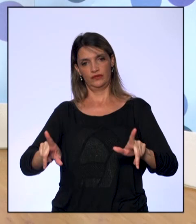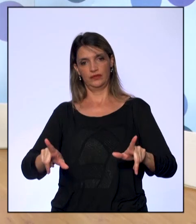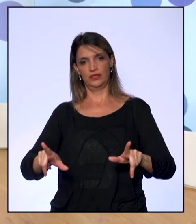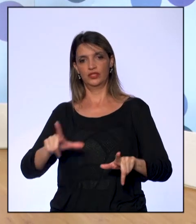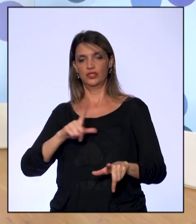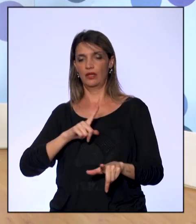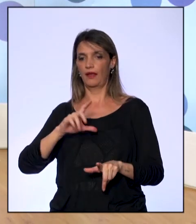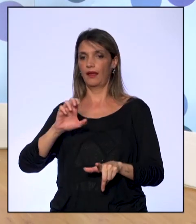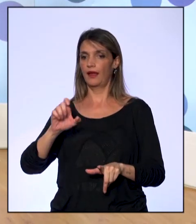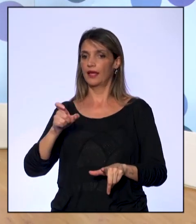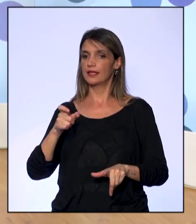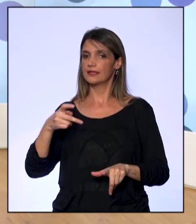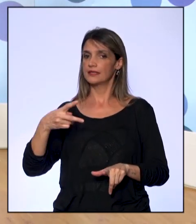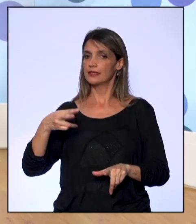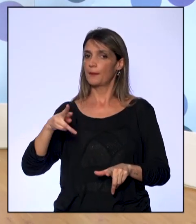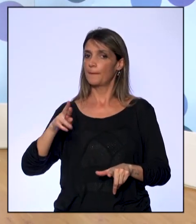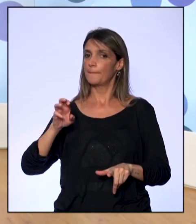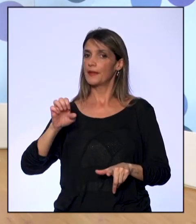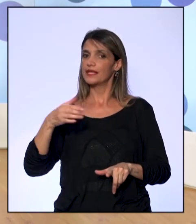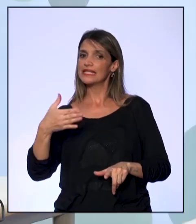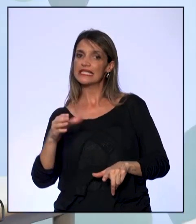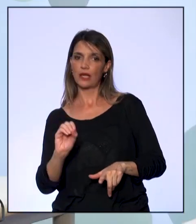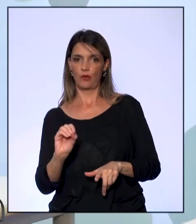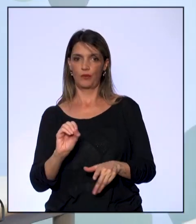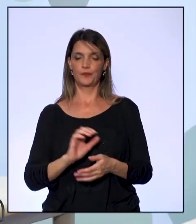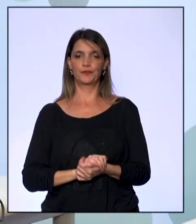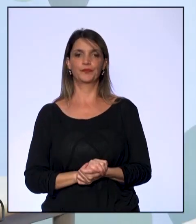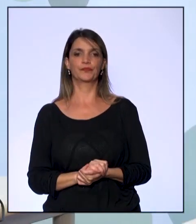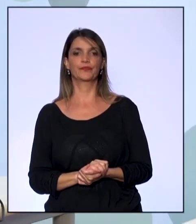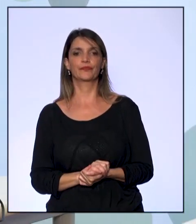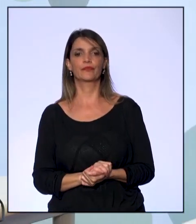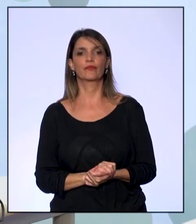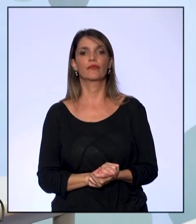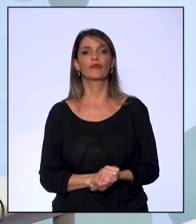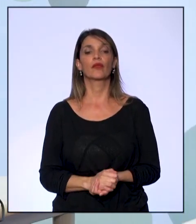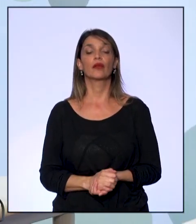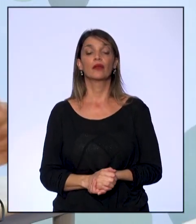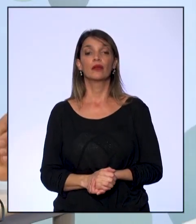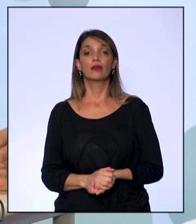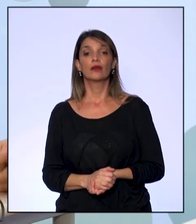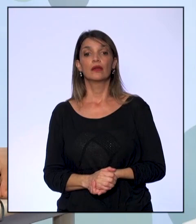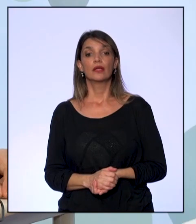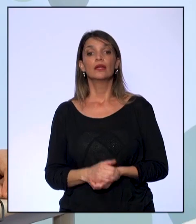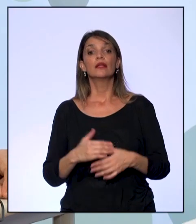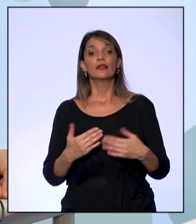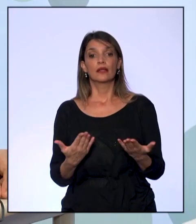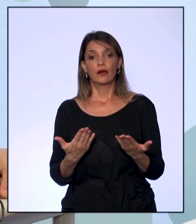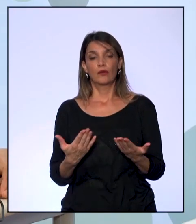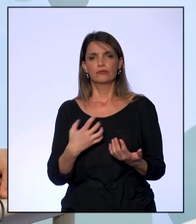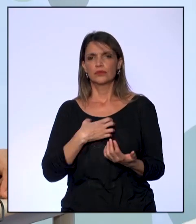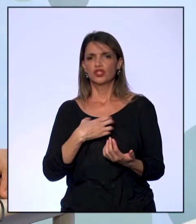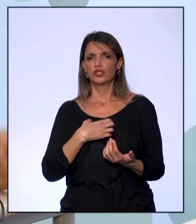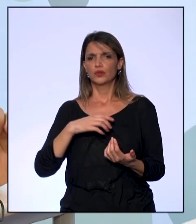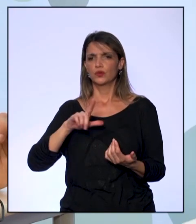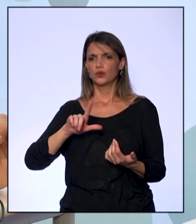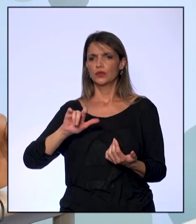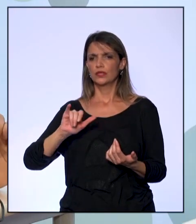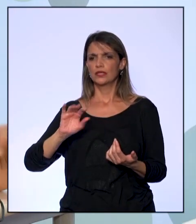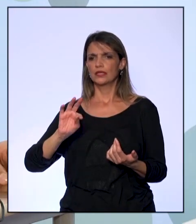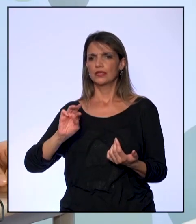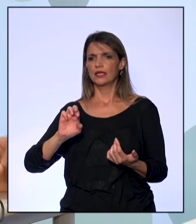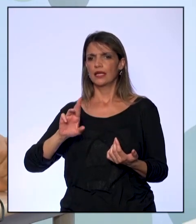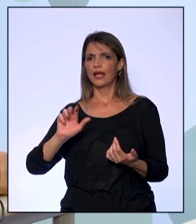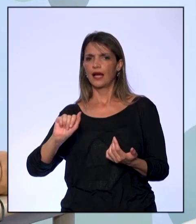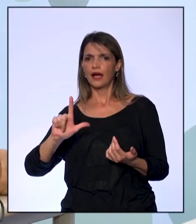expressão bom então veja sentido literal para nós resumimos aí rapidinho sentido literal é